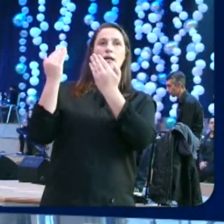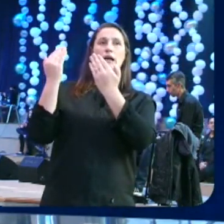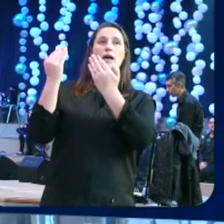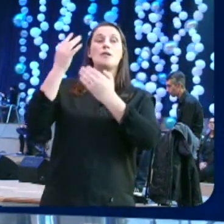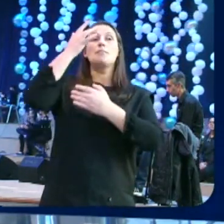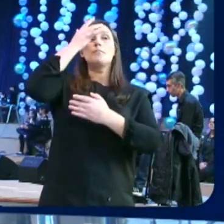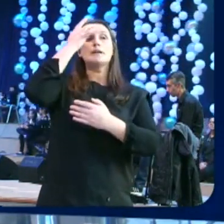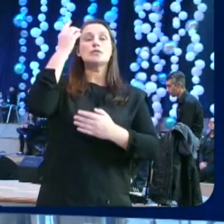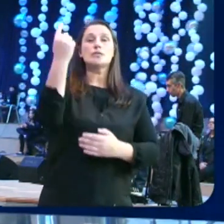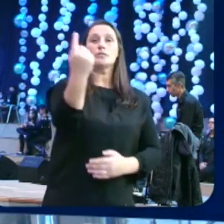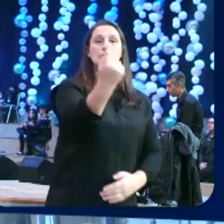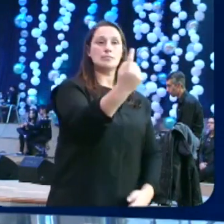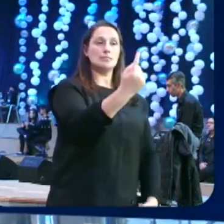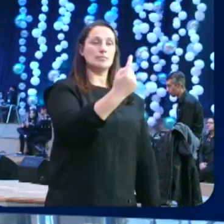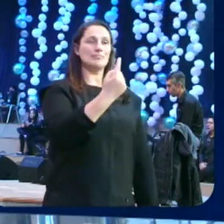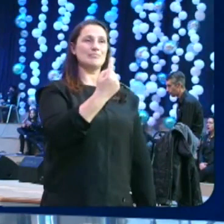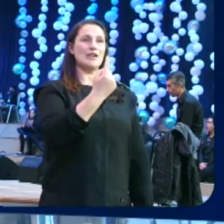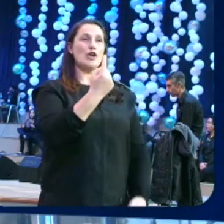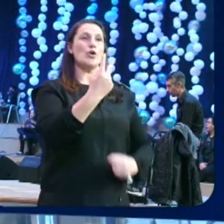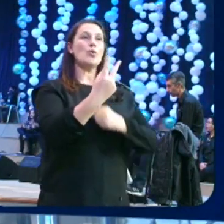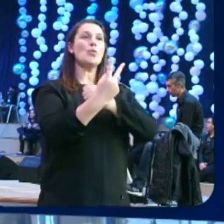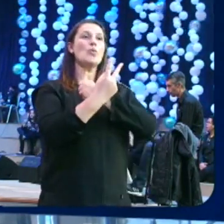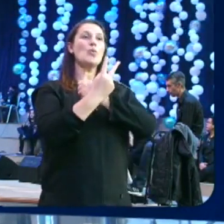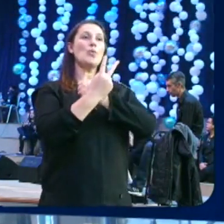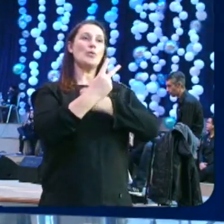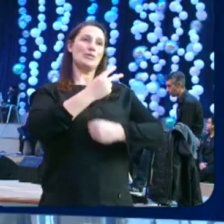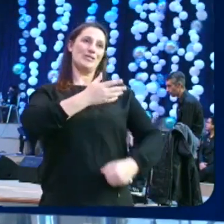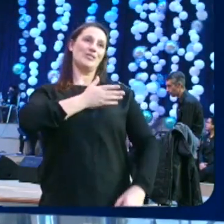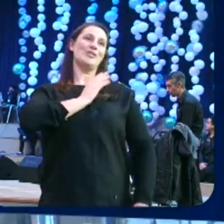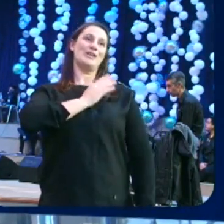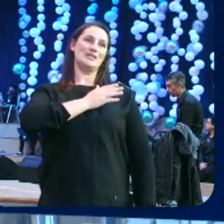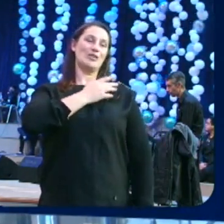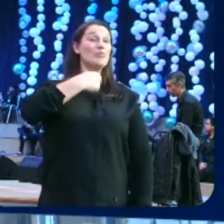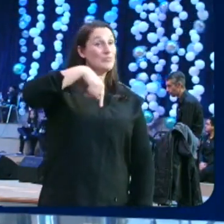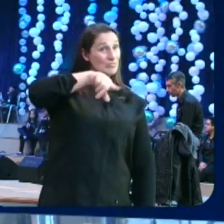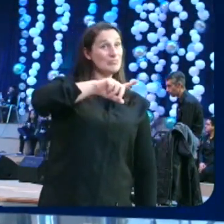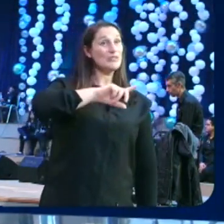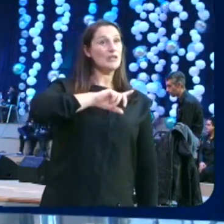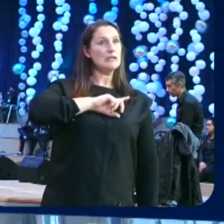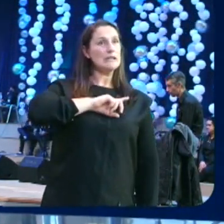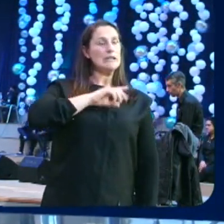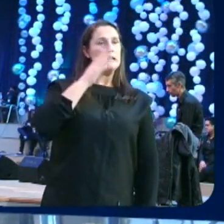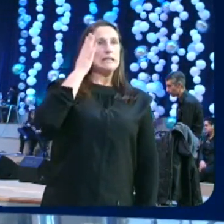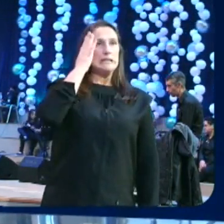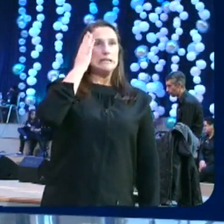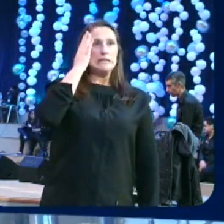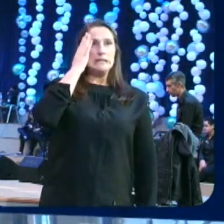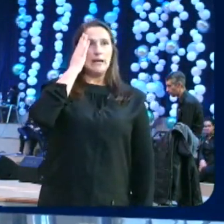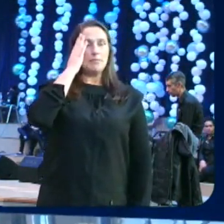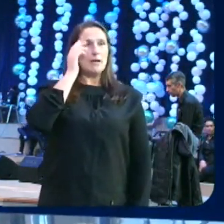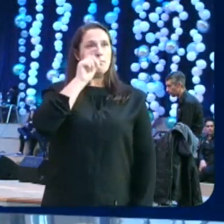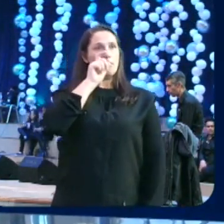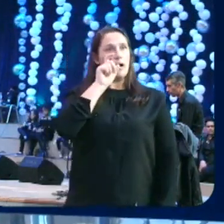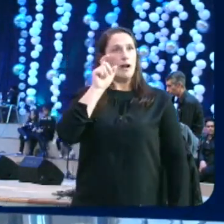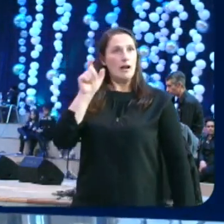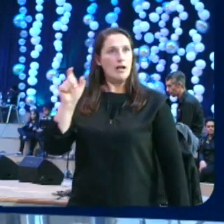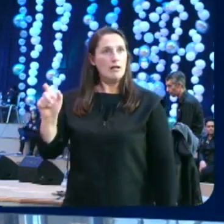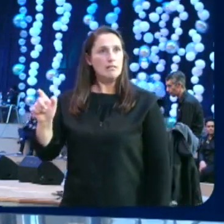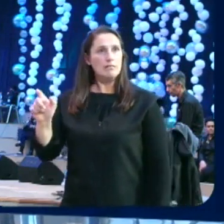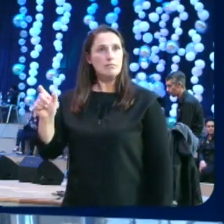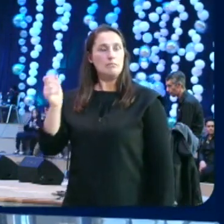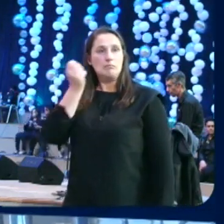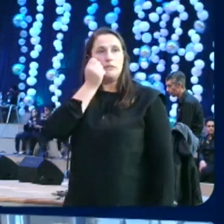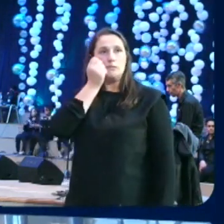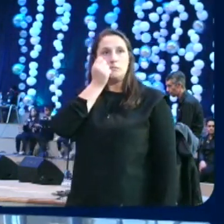nosso coração. E o interessante é que aquilo foi tão poderoso na minha vida, que a